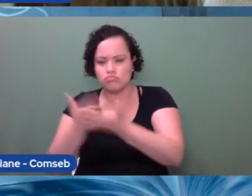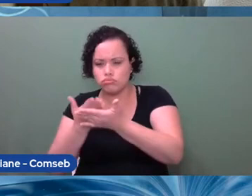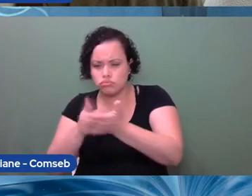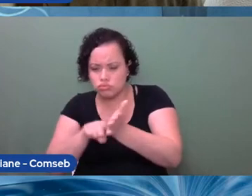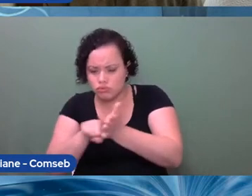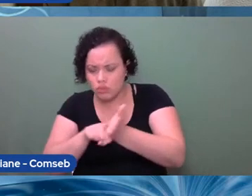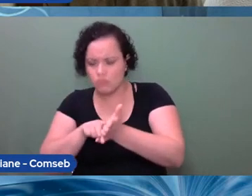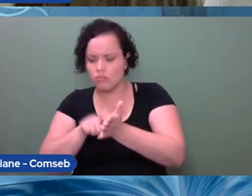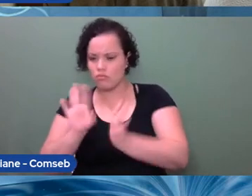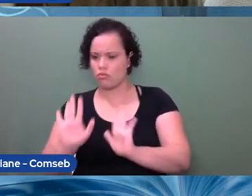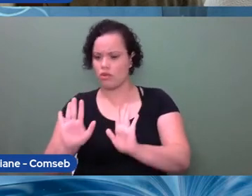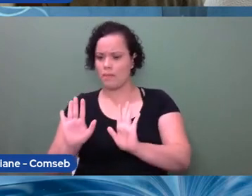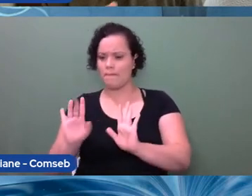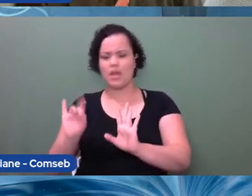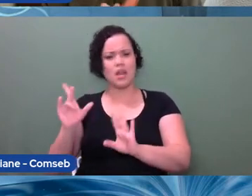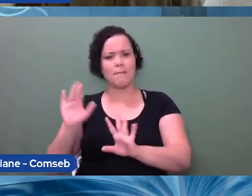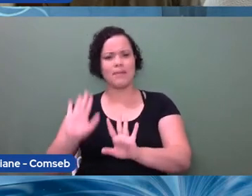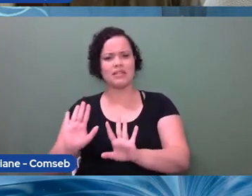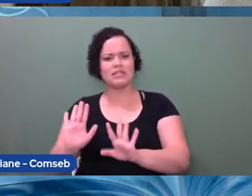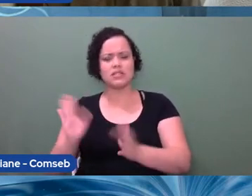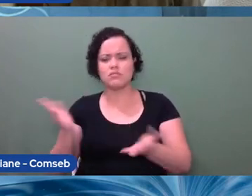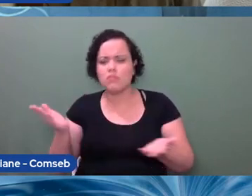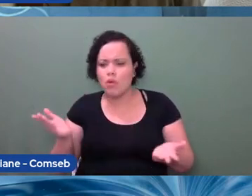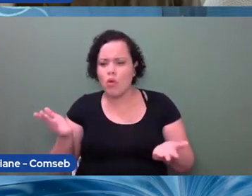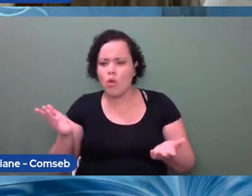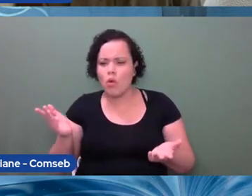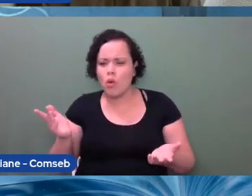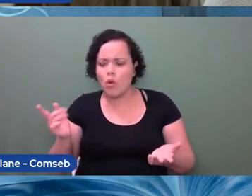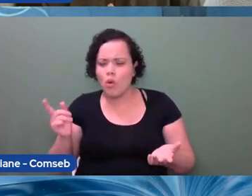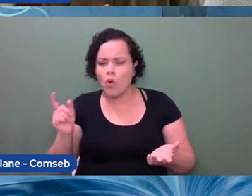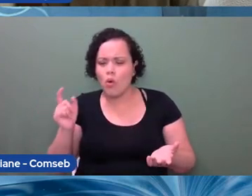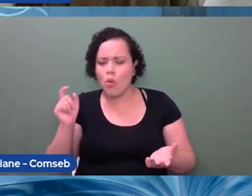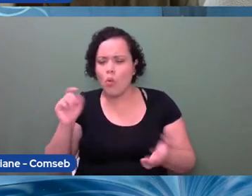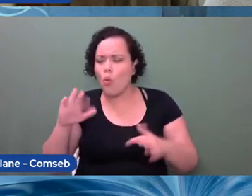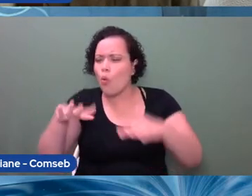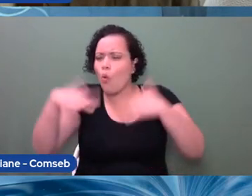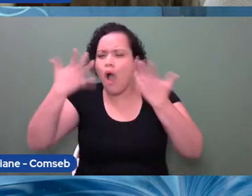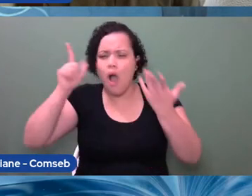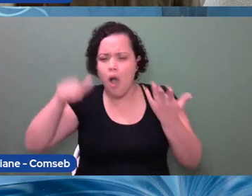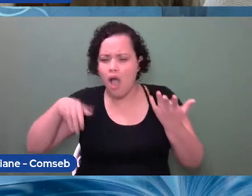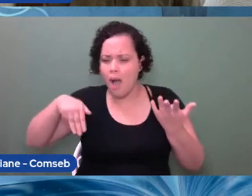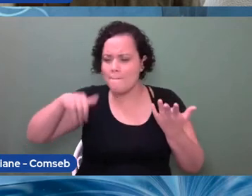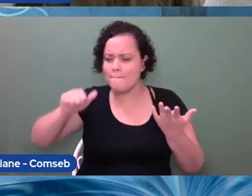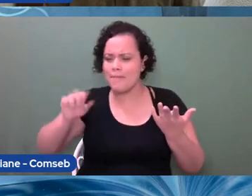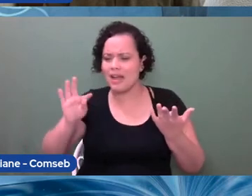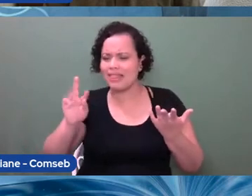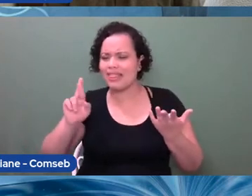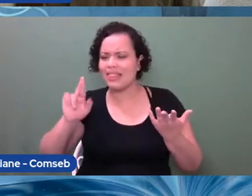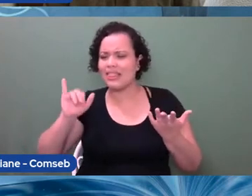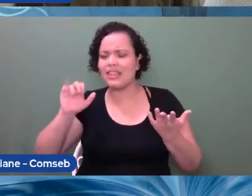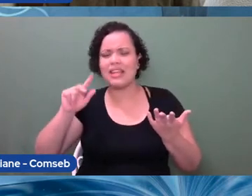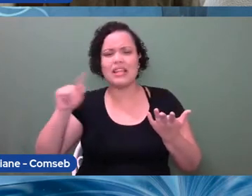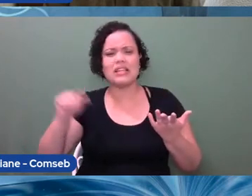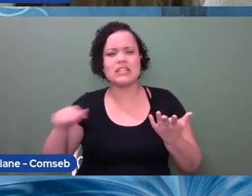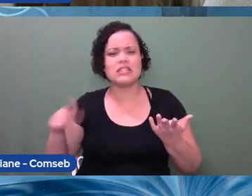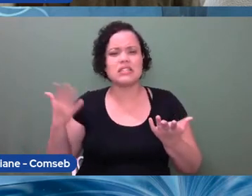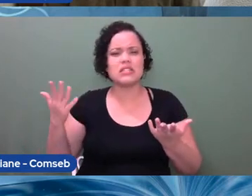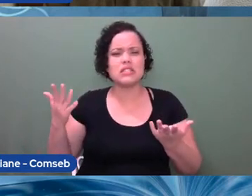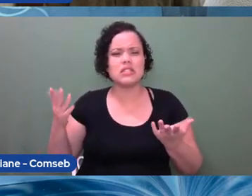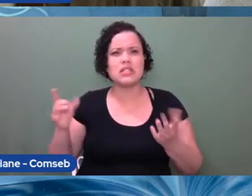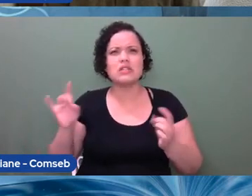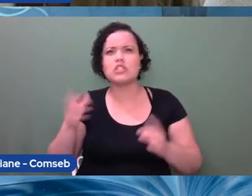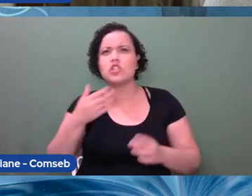que a matriz meramente de herança da espécie e herança dos pais não vai